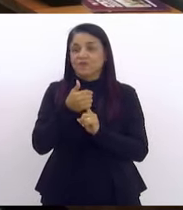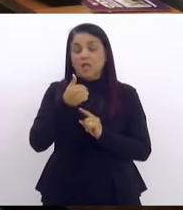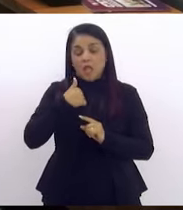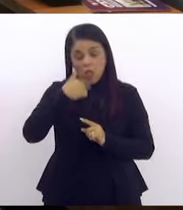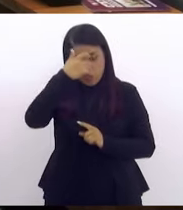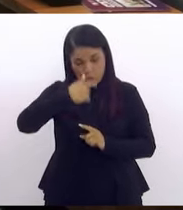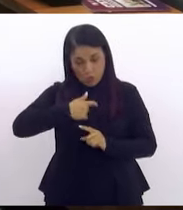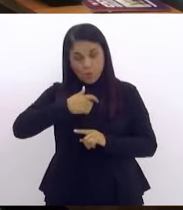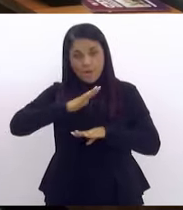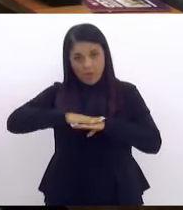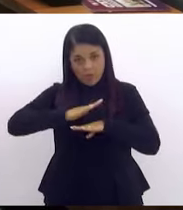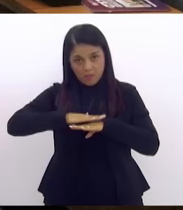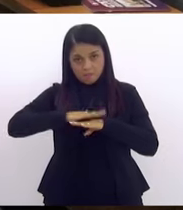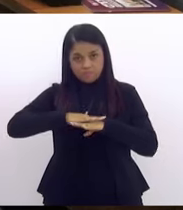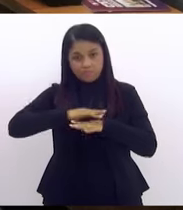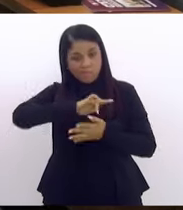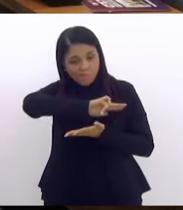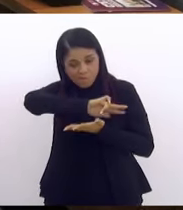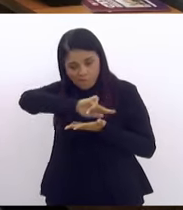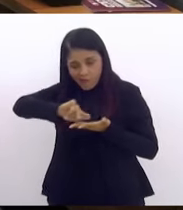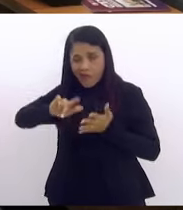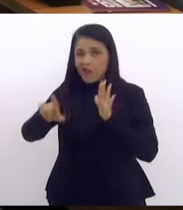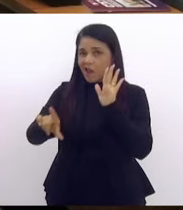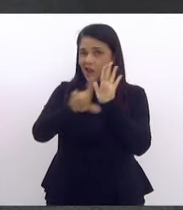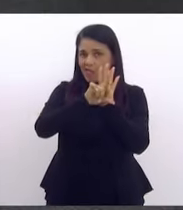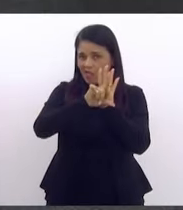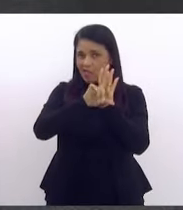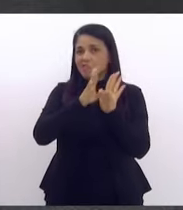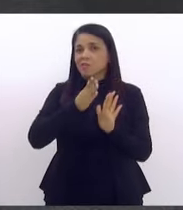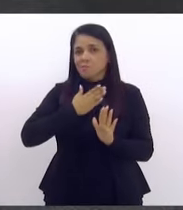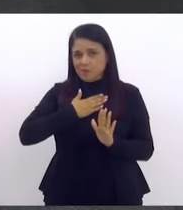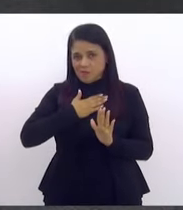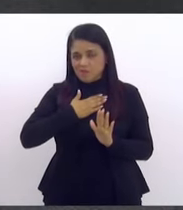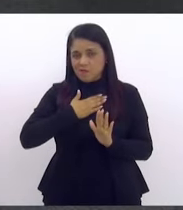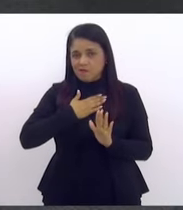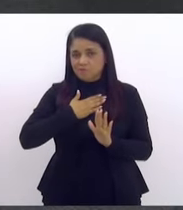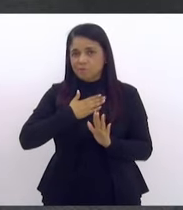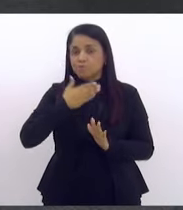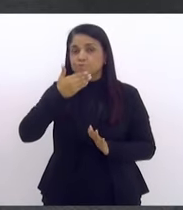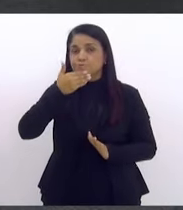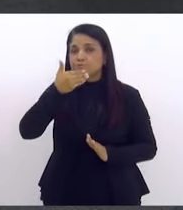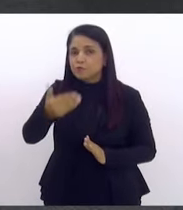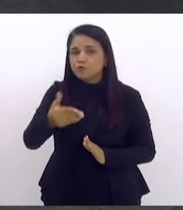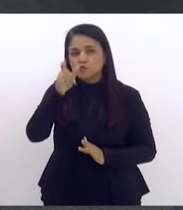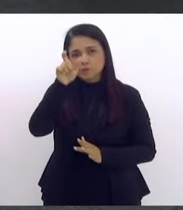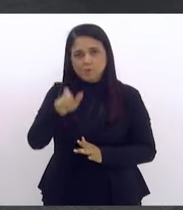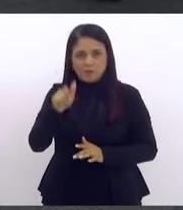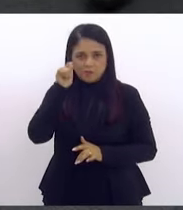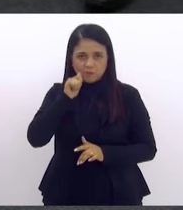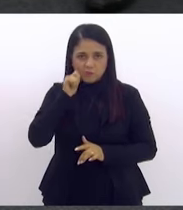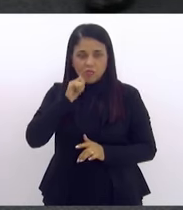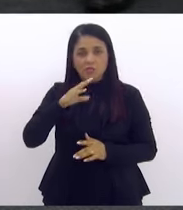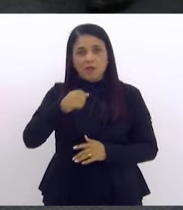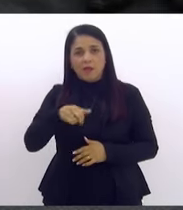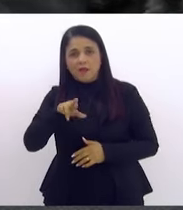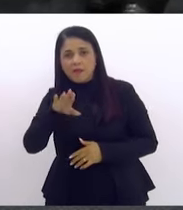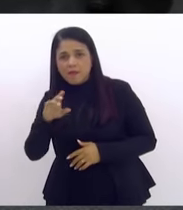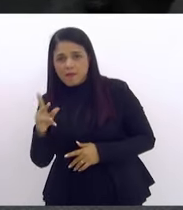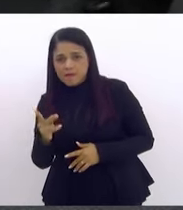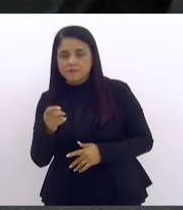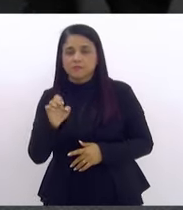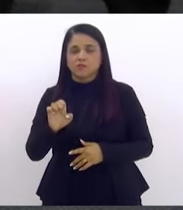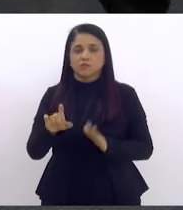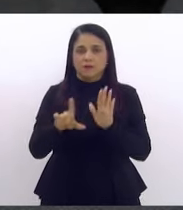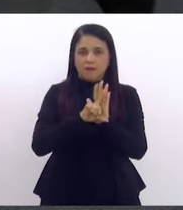próprio tenho várias leis pedidas pelas mulheres. A lei das creches, a